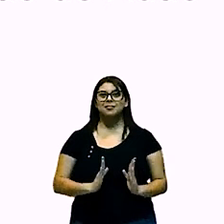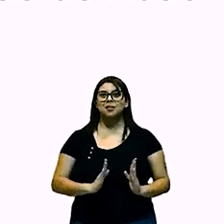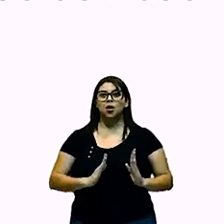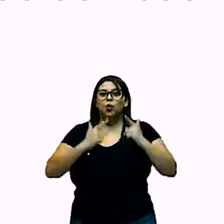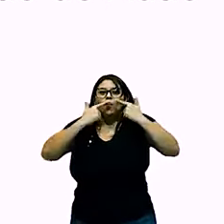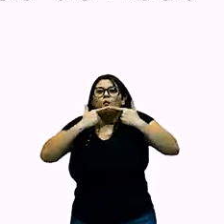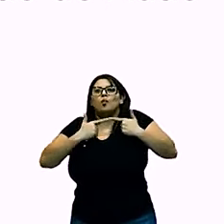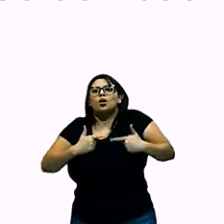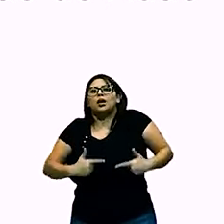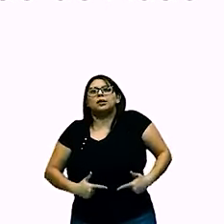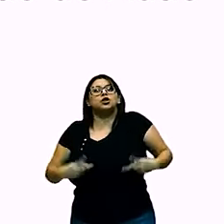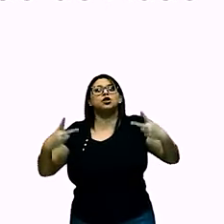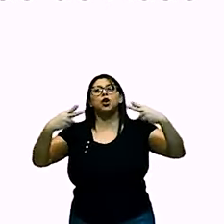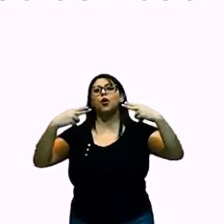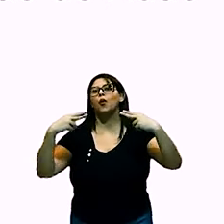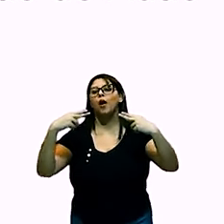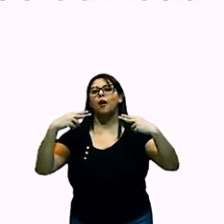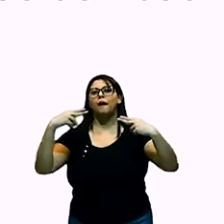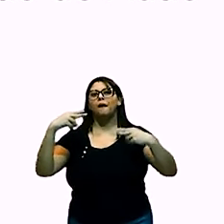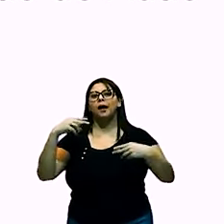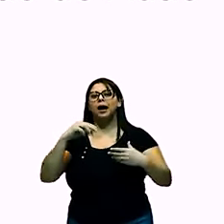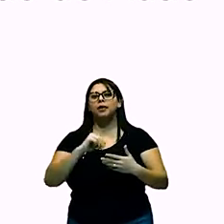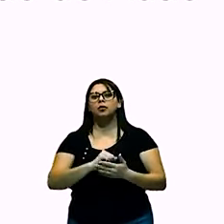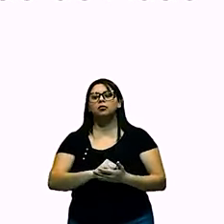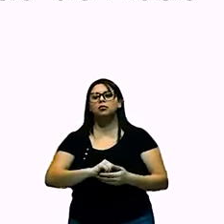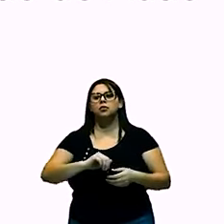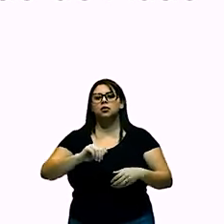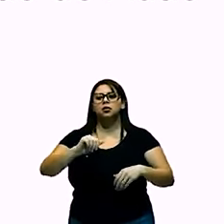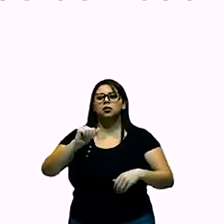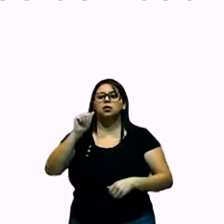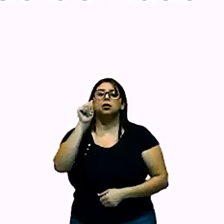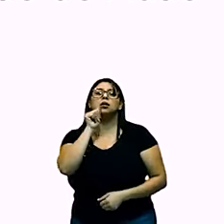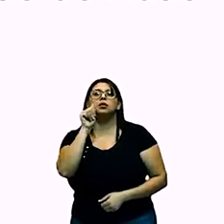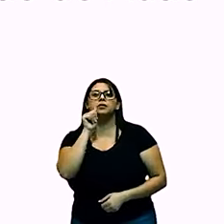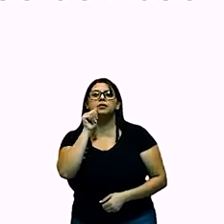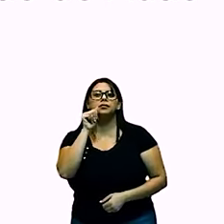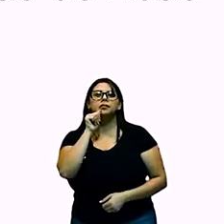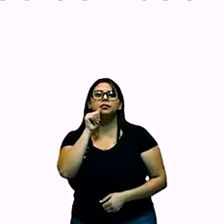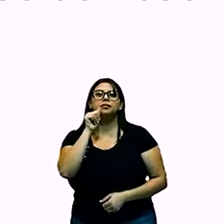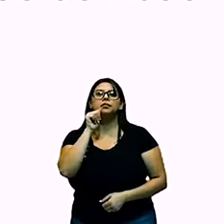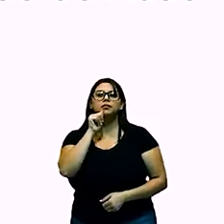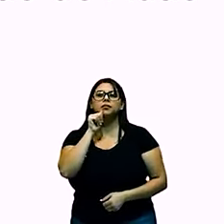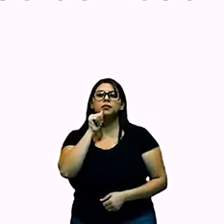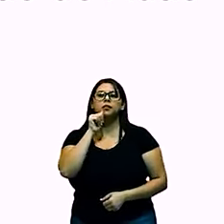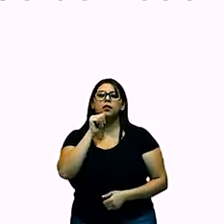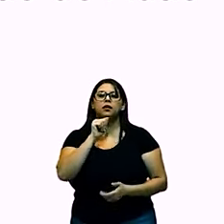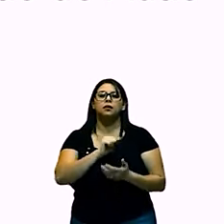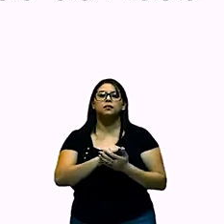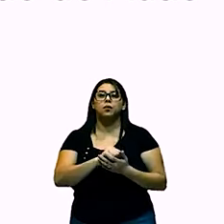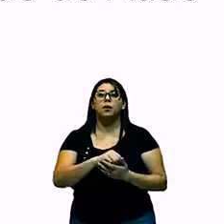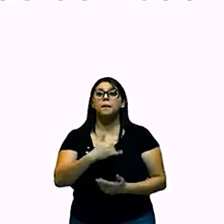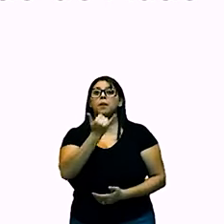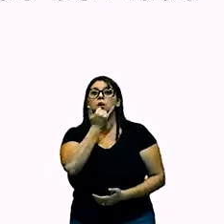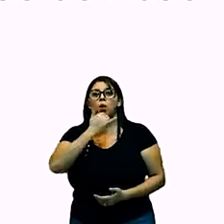queda. Então Pelágio disse, nós não herdamos a natureza pecaminosa de Adão. Quem pecou foi Adão, fomos nós. Ele que pecou,